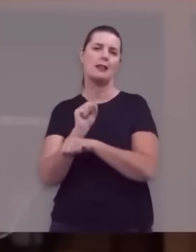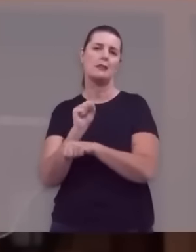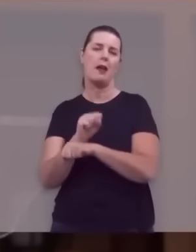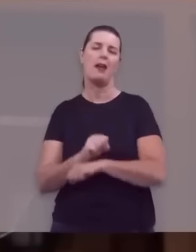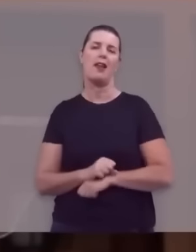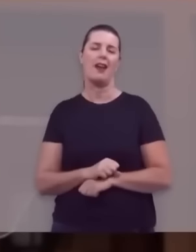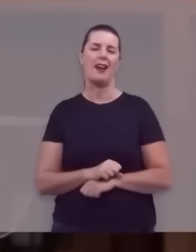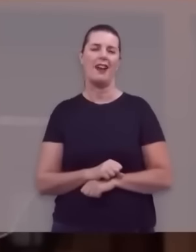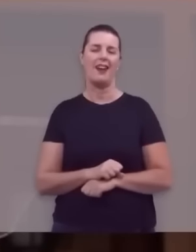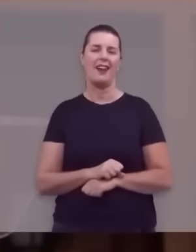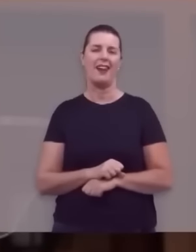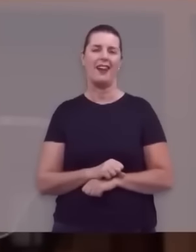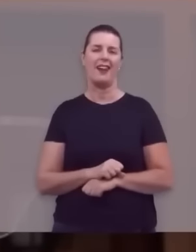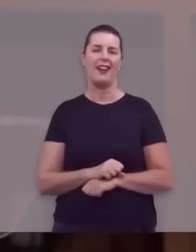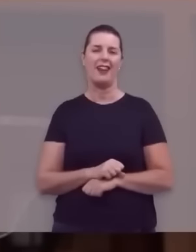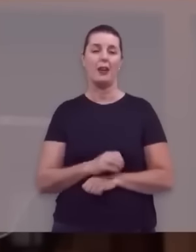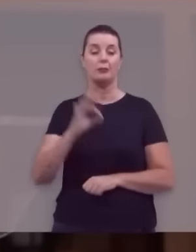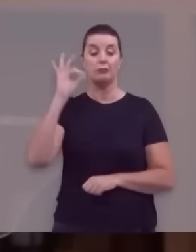inesperadamente